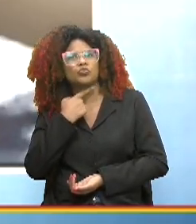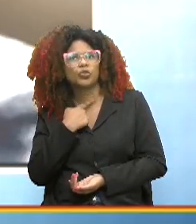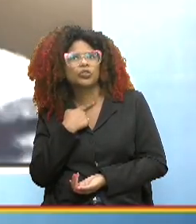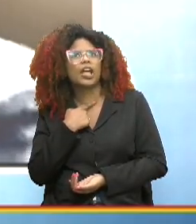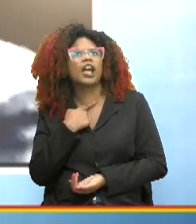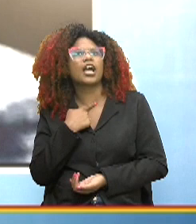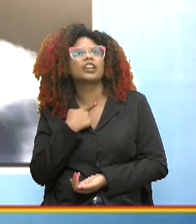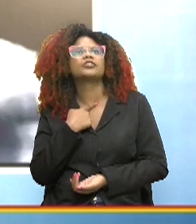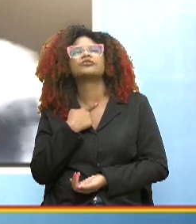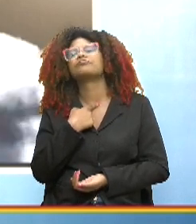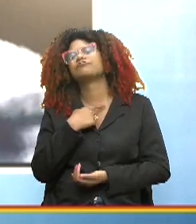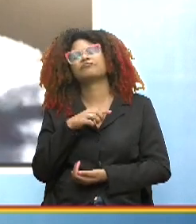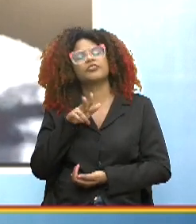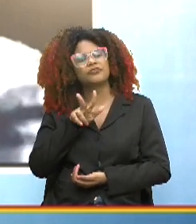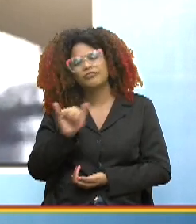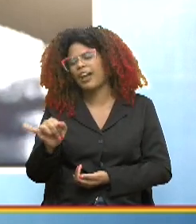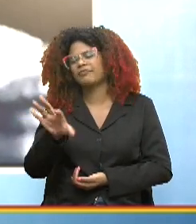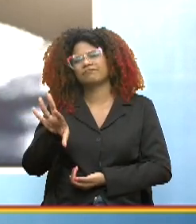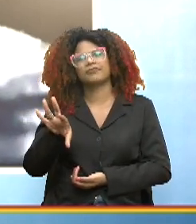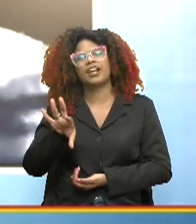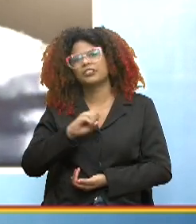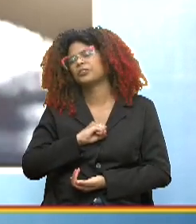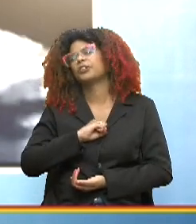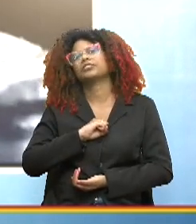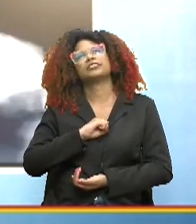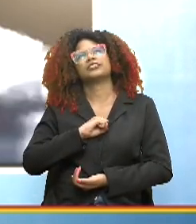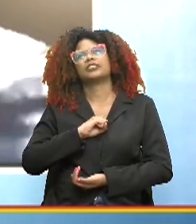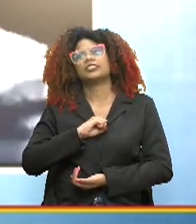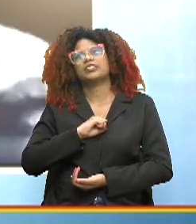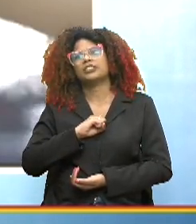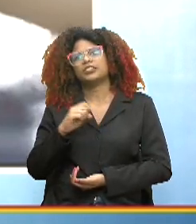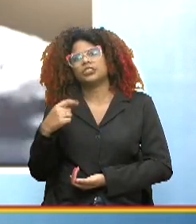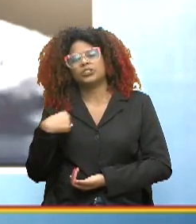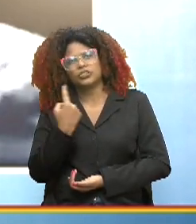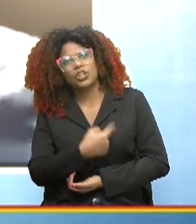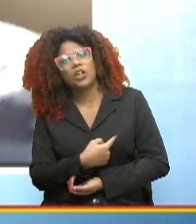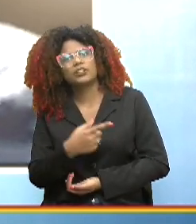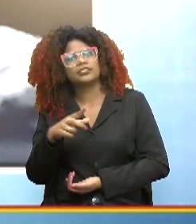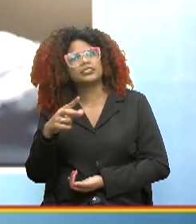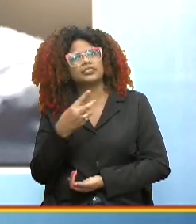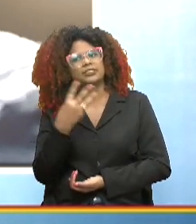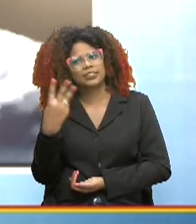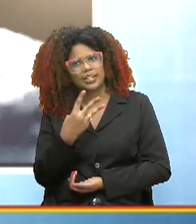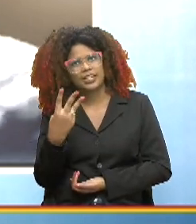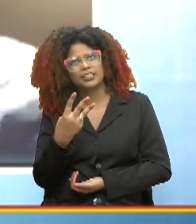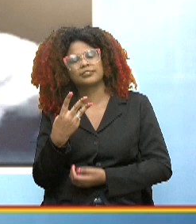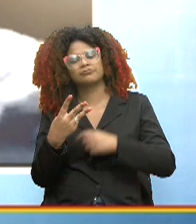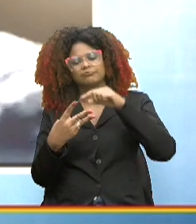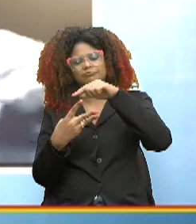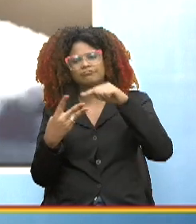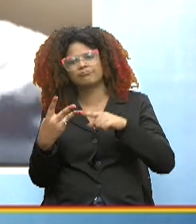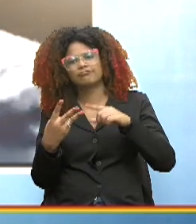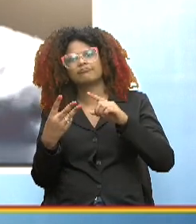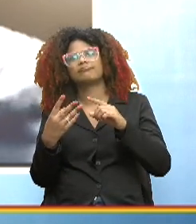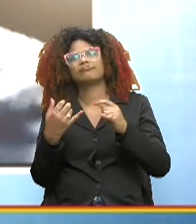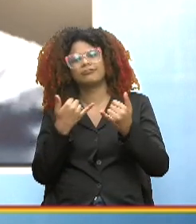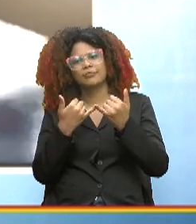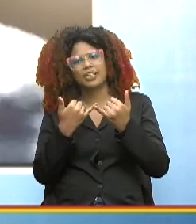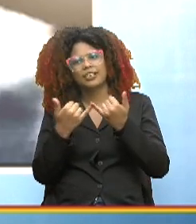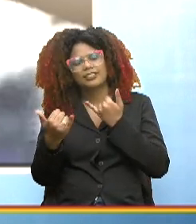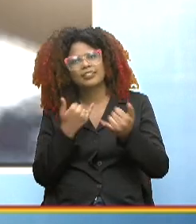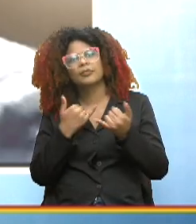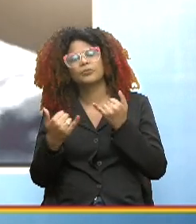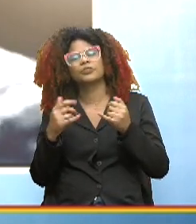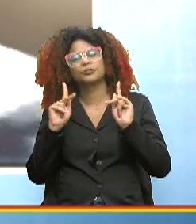em frente e adote eu acho que que a gente aqui nós três né somos três exemplos de pessoas que